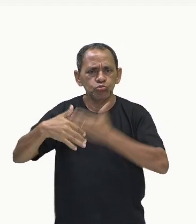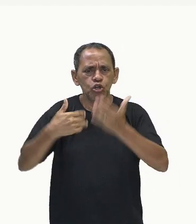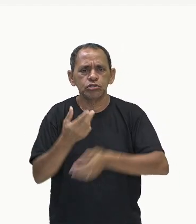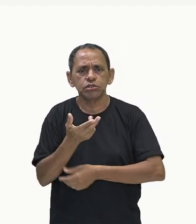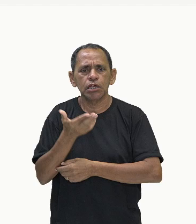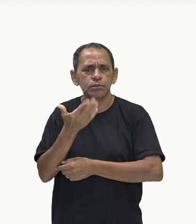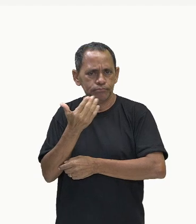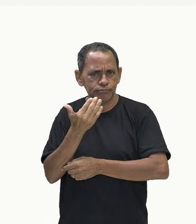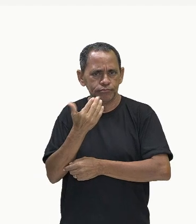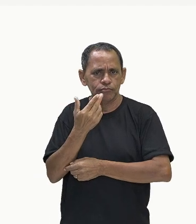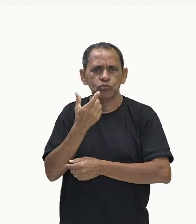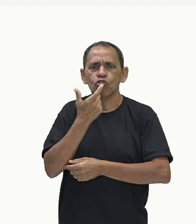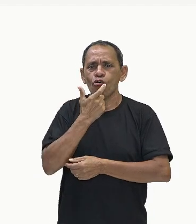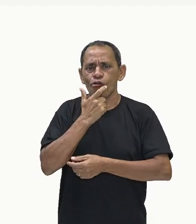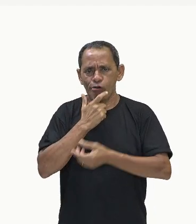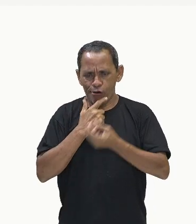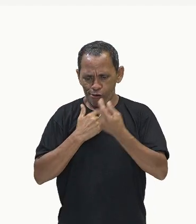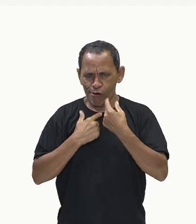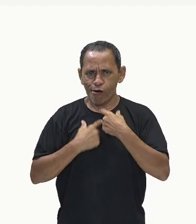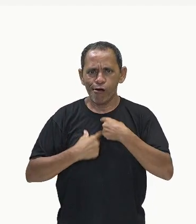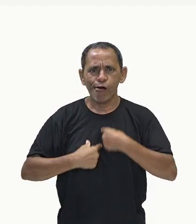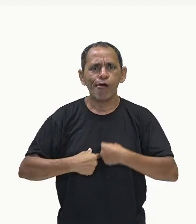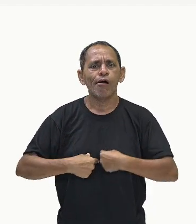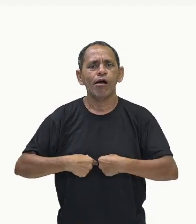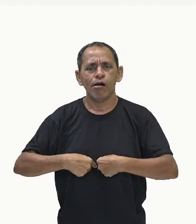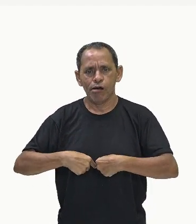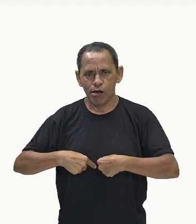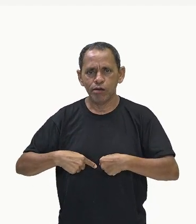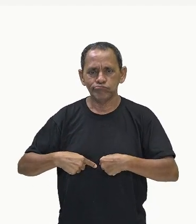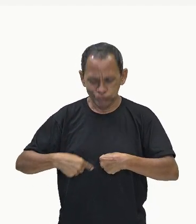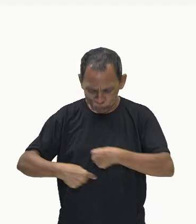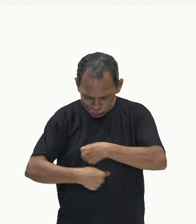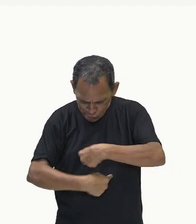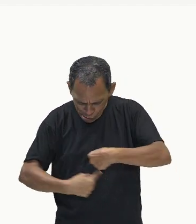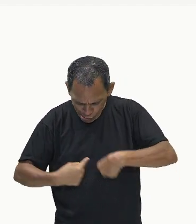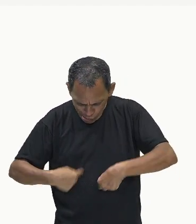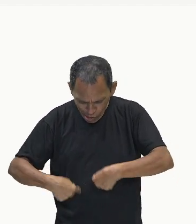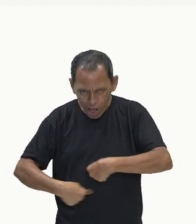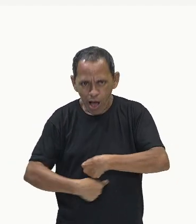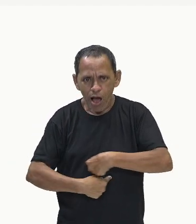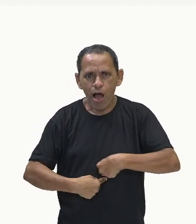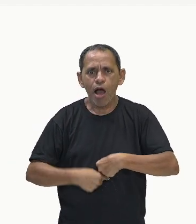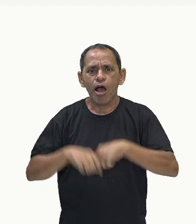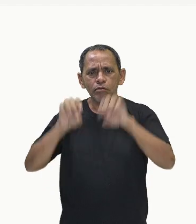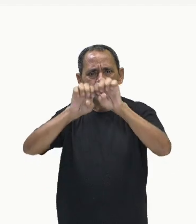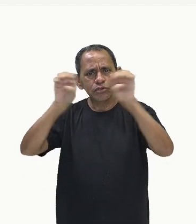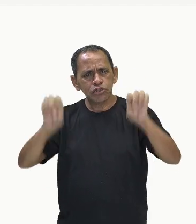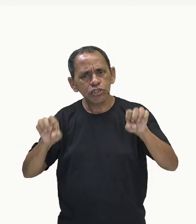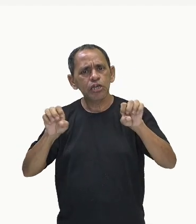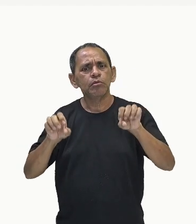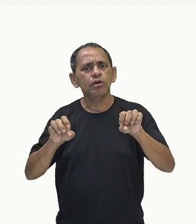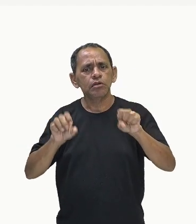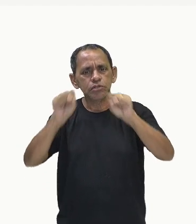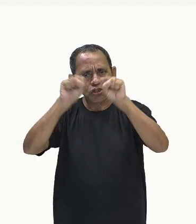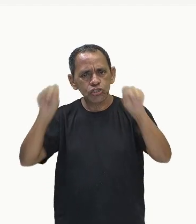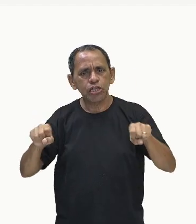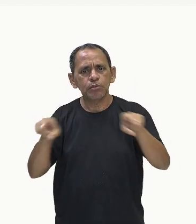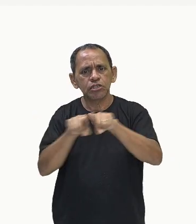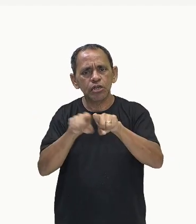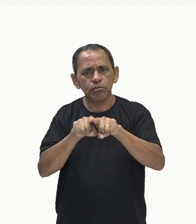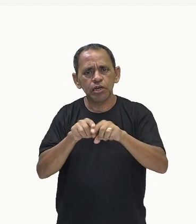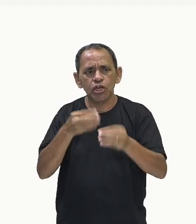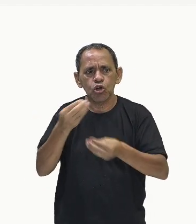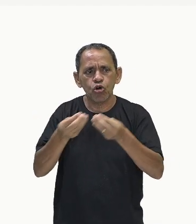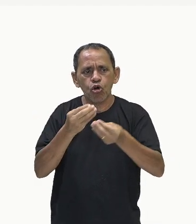quando vocês têm em mente o sistema digestório e têm em mente o que acontece, quais são